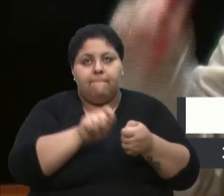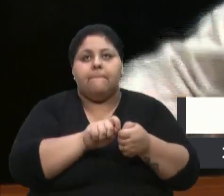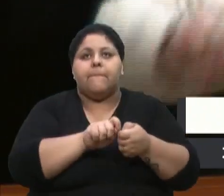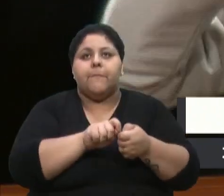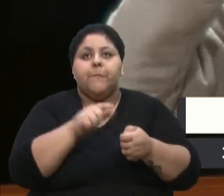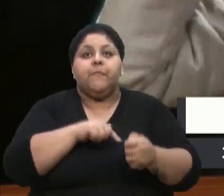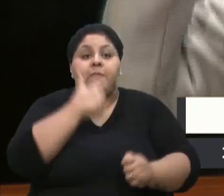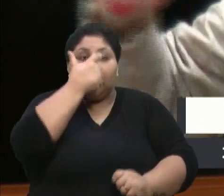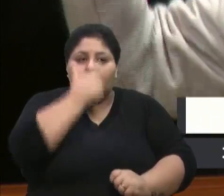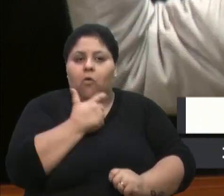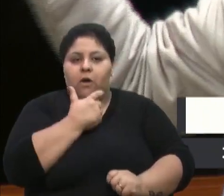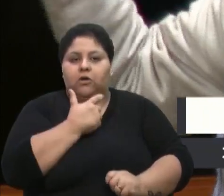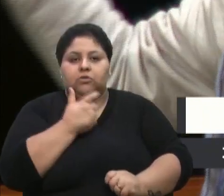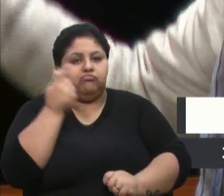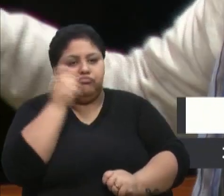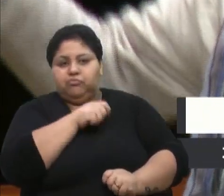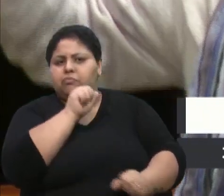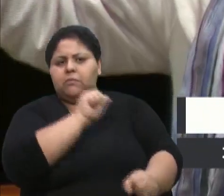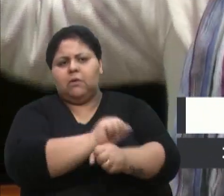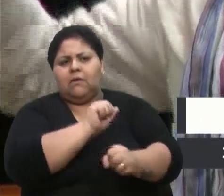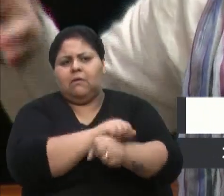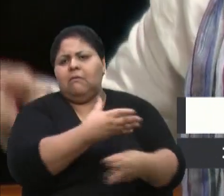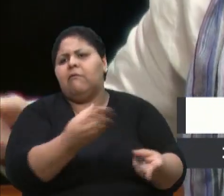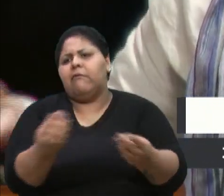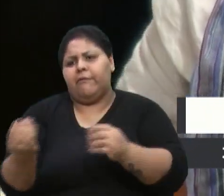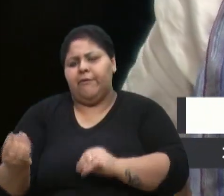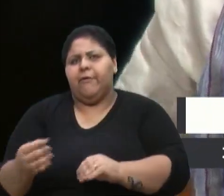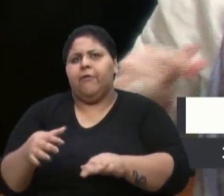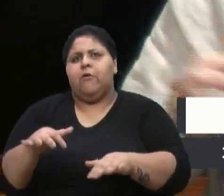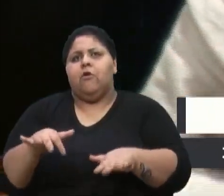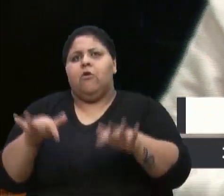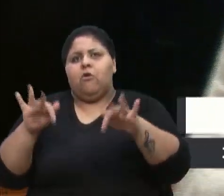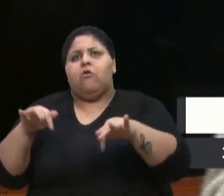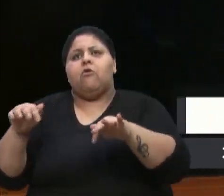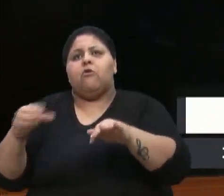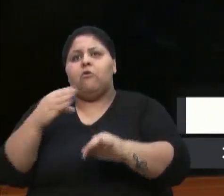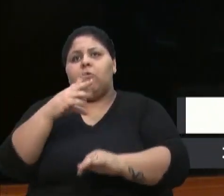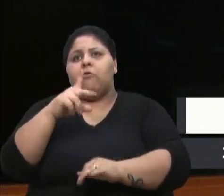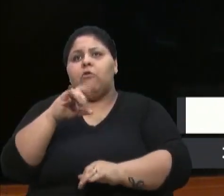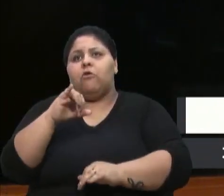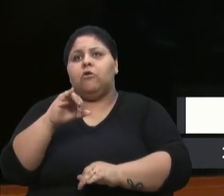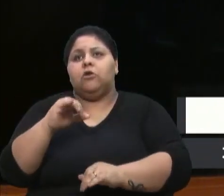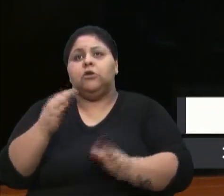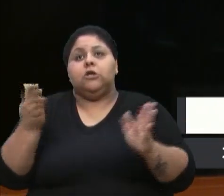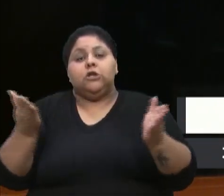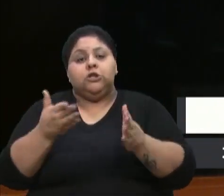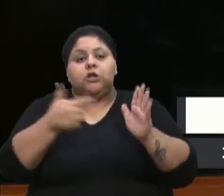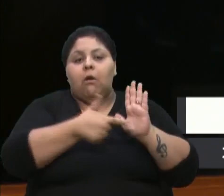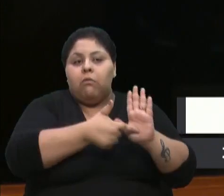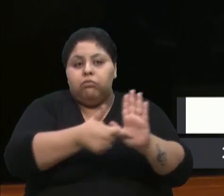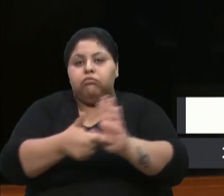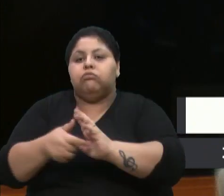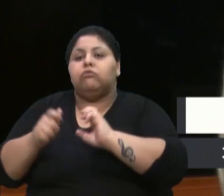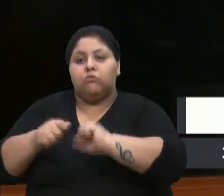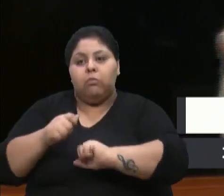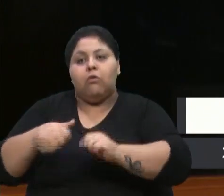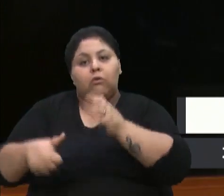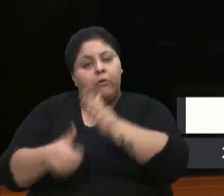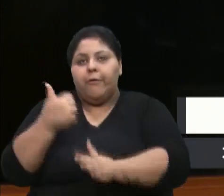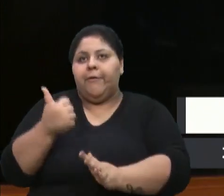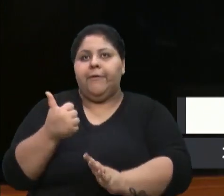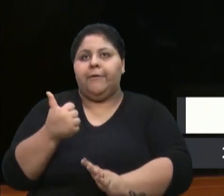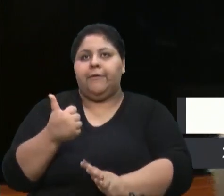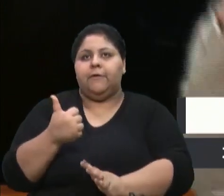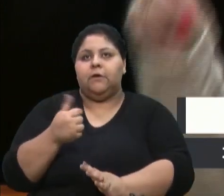eu acho que nem precisa esperar muito o final da CPI, porque já tem muitas coisas aparecendo e que pode ser agilizada. E não